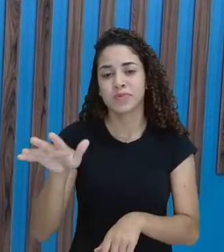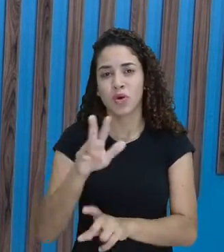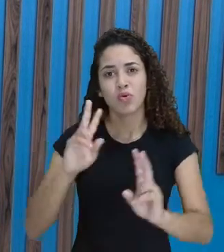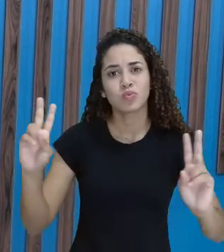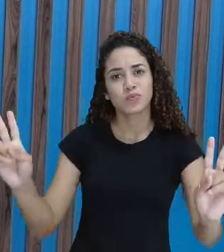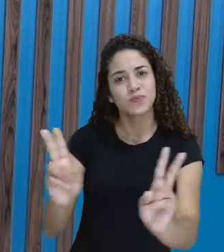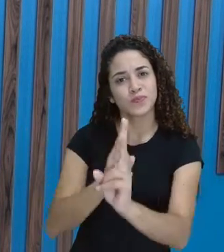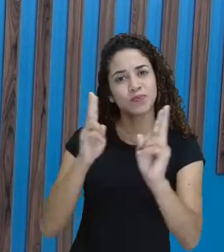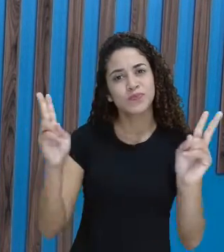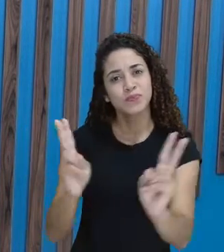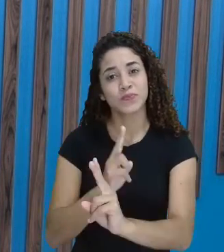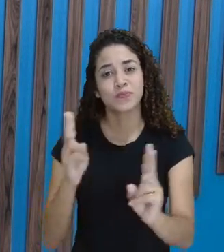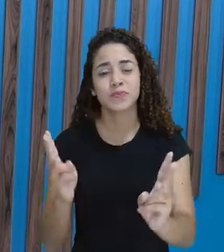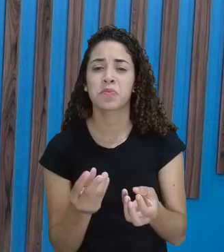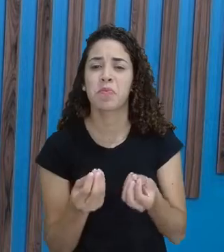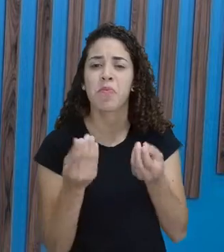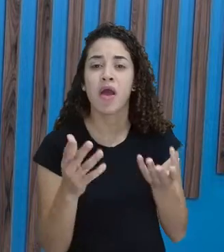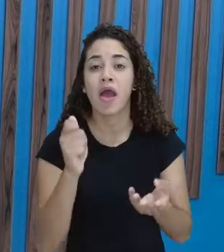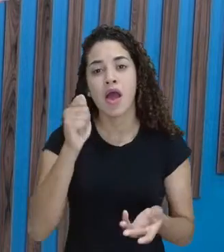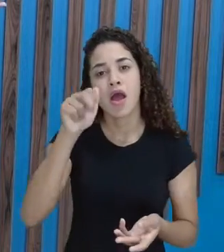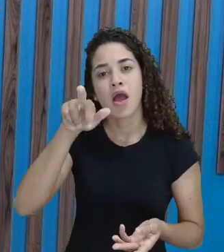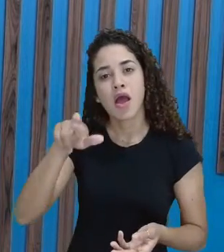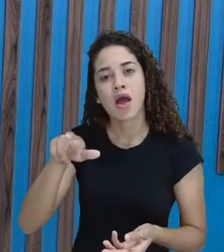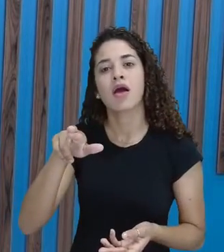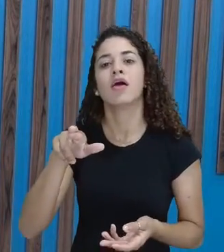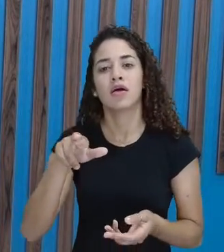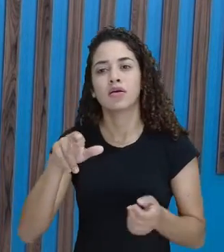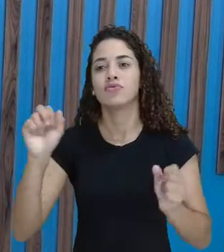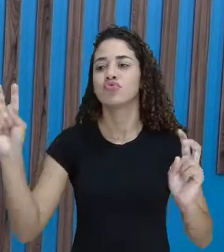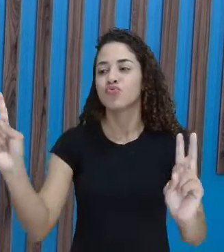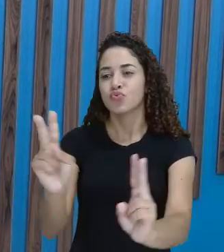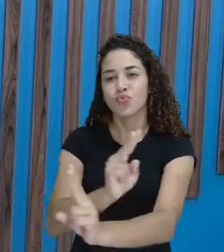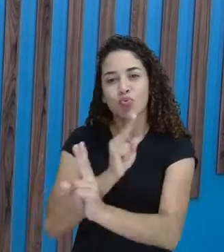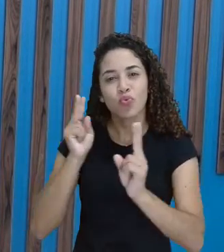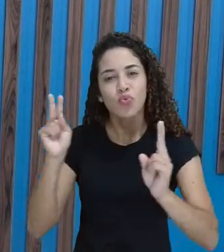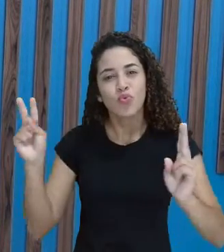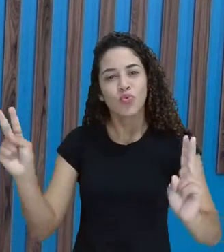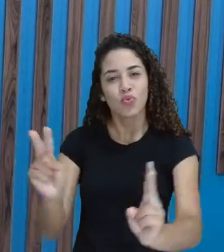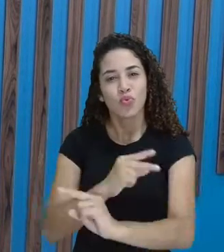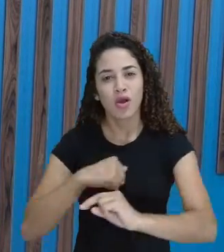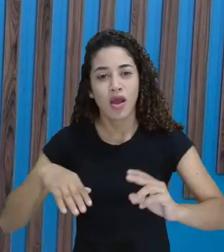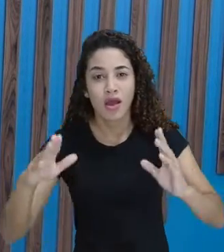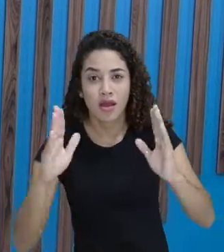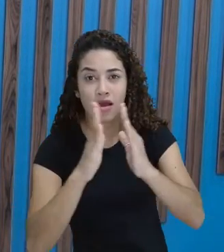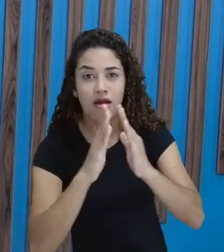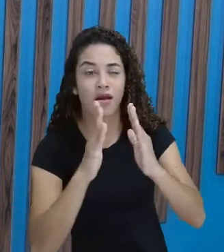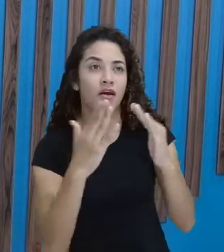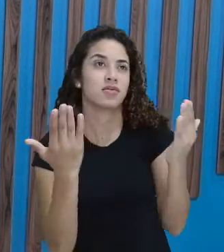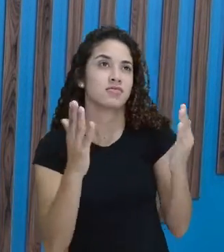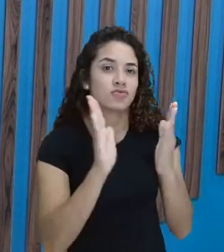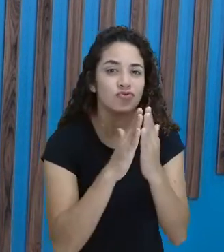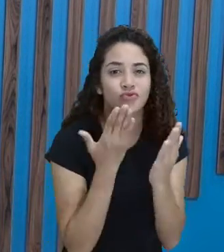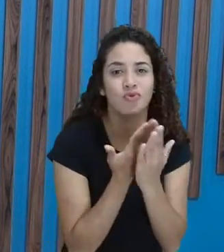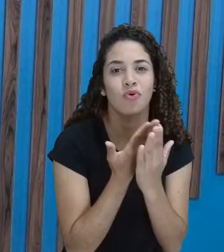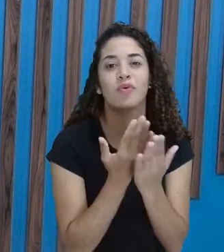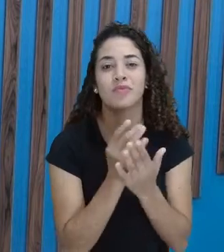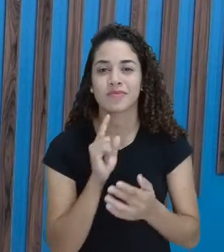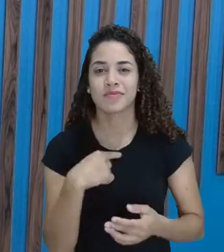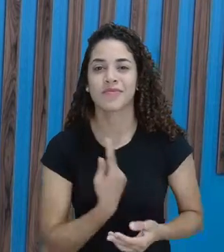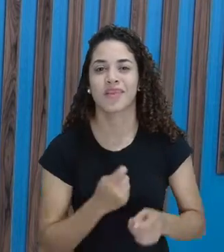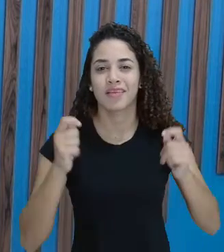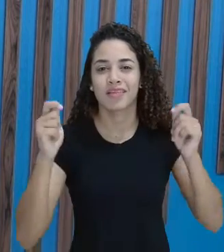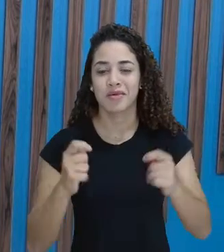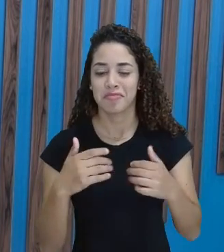que o ar puro pudesse entrar em nossas casas, em nossas escolas, para que a gente pudesse estar